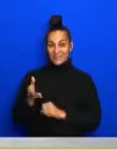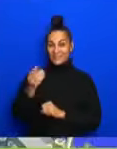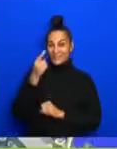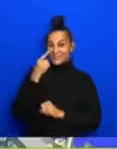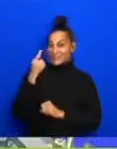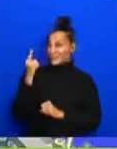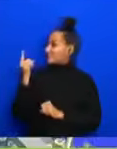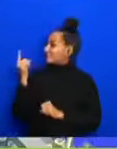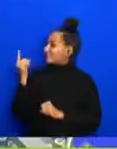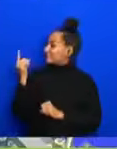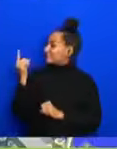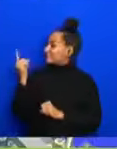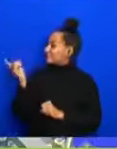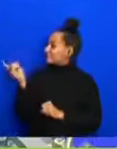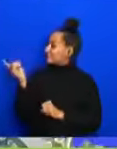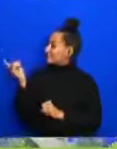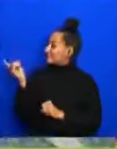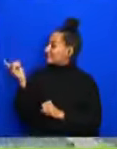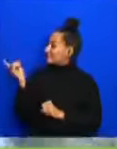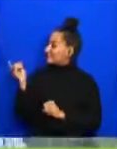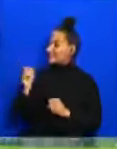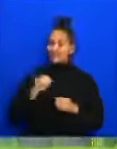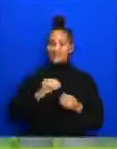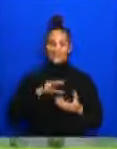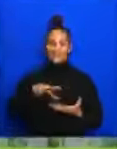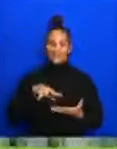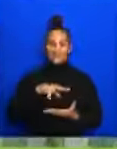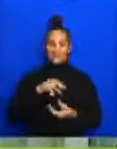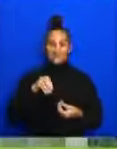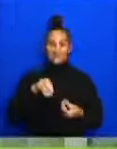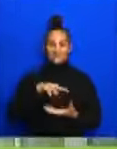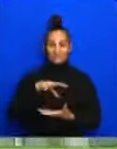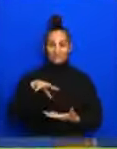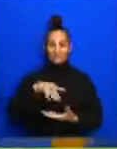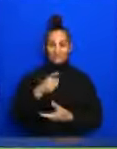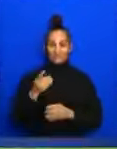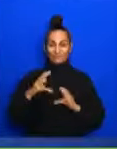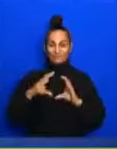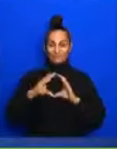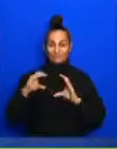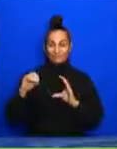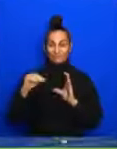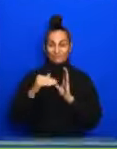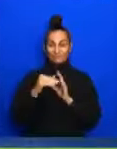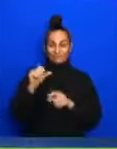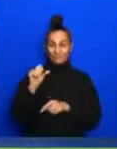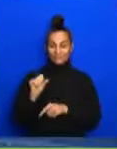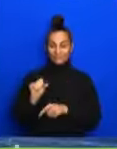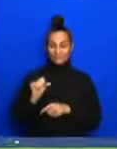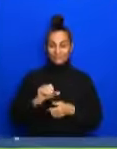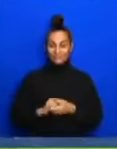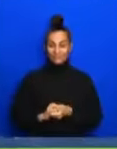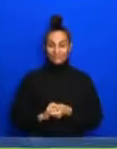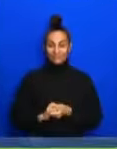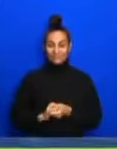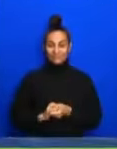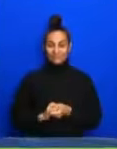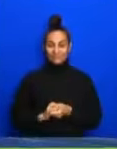Bola posicionada, valendo. Globo recarregado, embaralhando 10 bolas numeradas de 0 a 9.